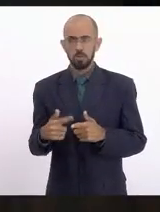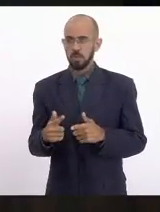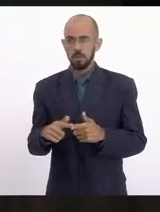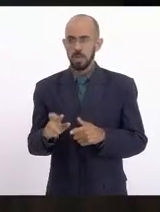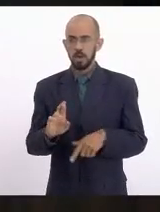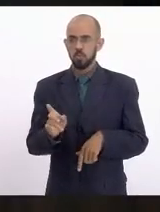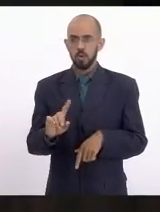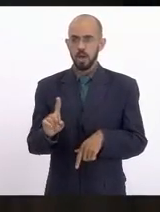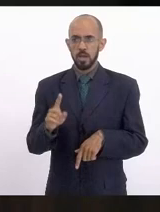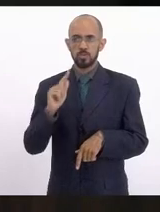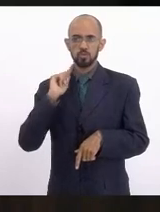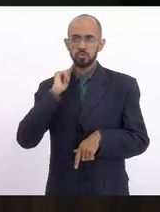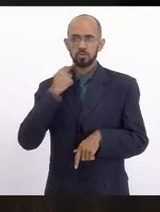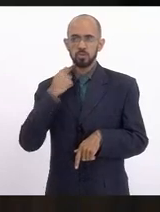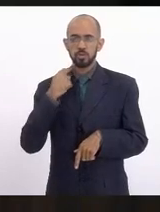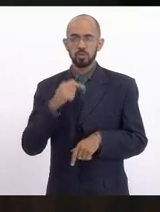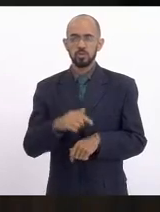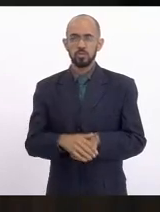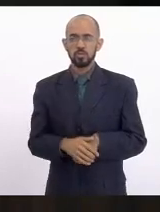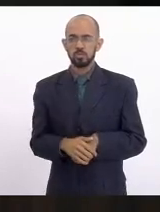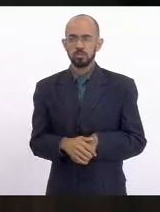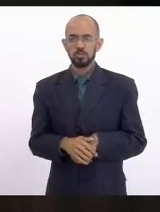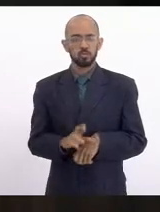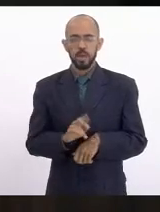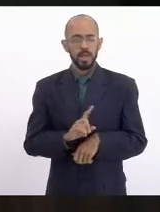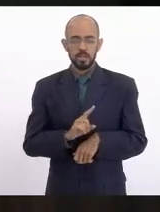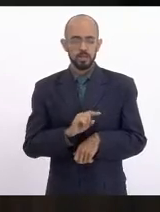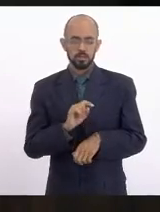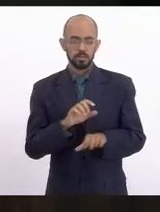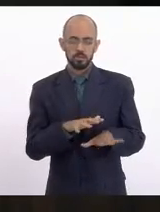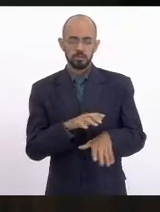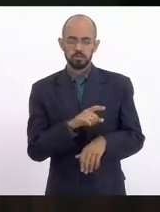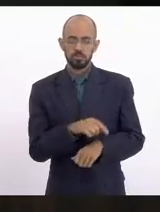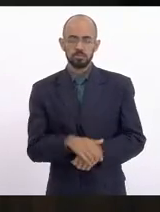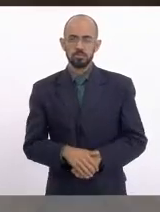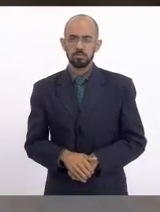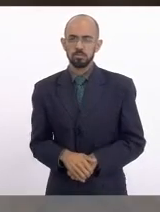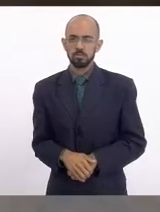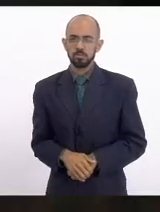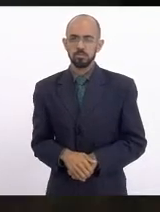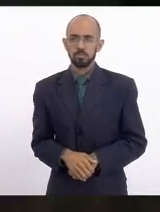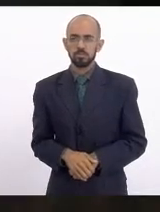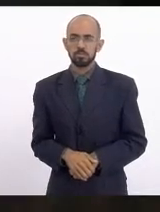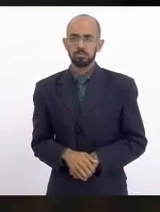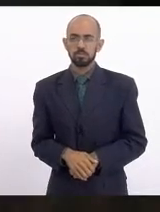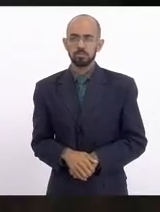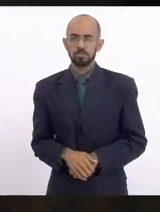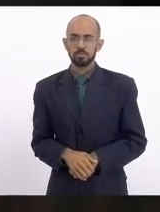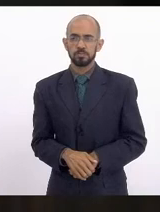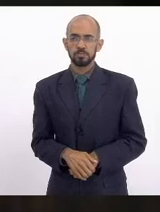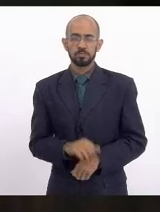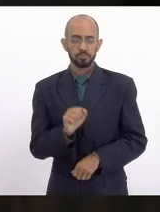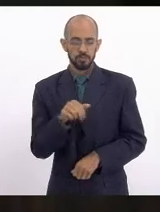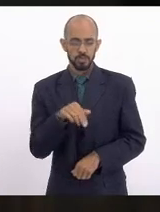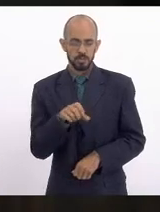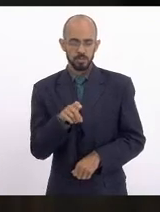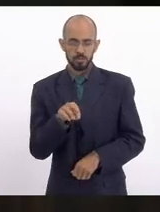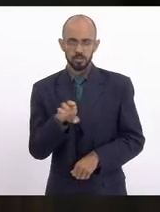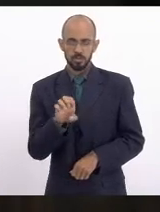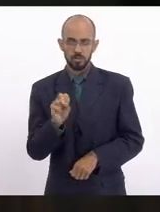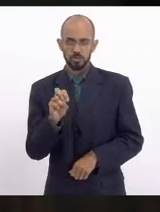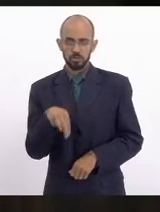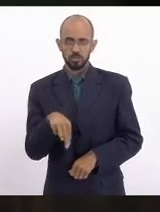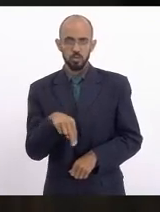é para ampliação não pode ser vamos por favor vamos lá de novo Deputado lá não toma aqui